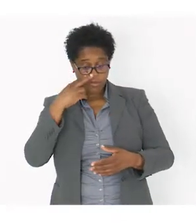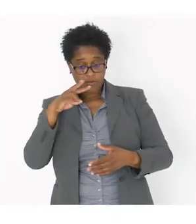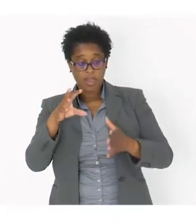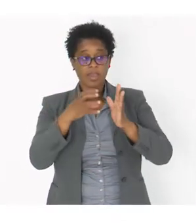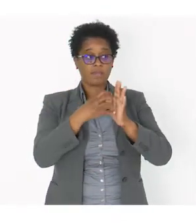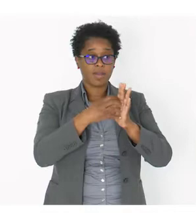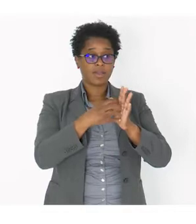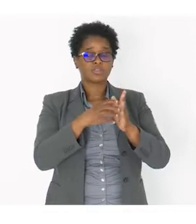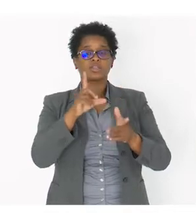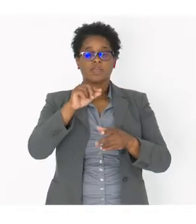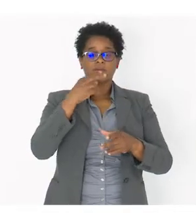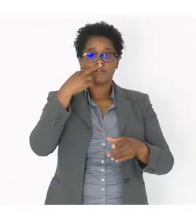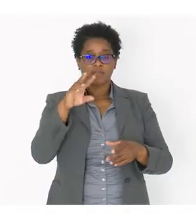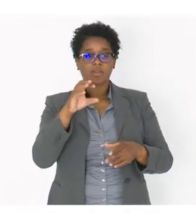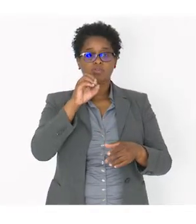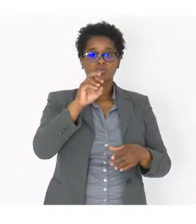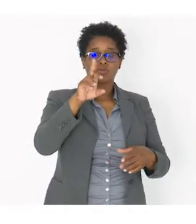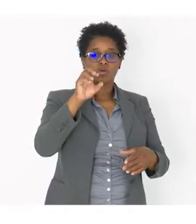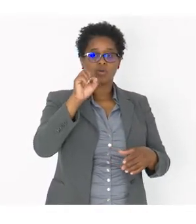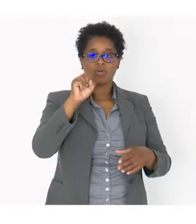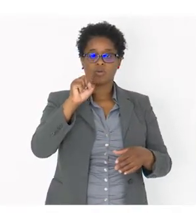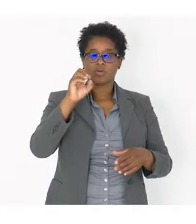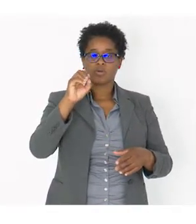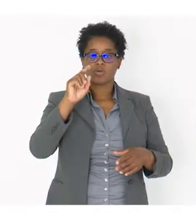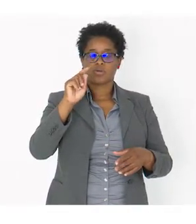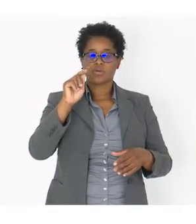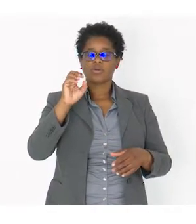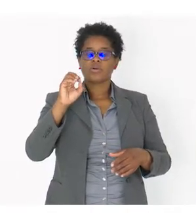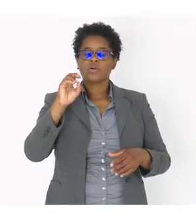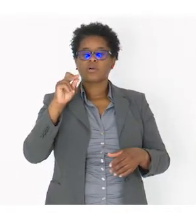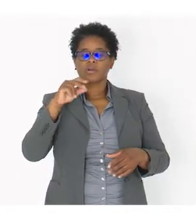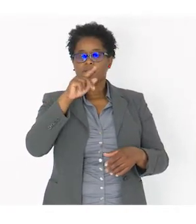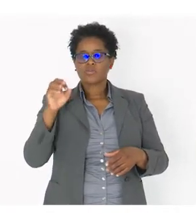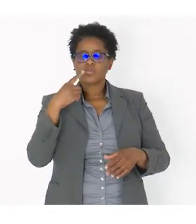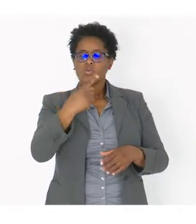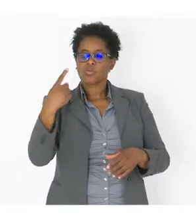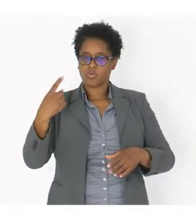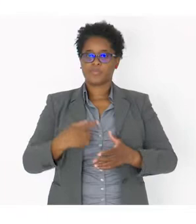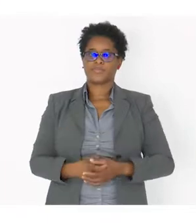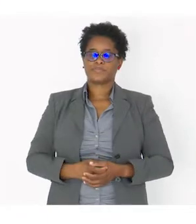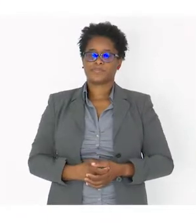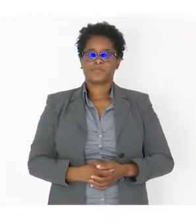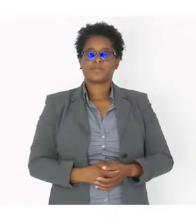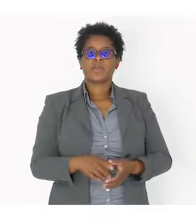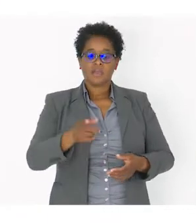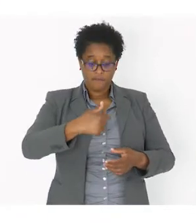imagem e vamos ver os órgãos um a um, não é? Então vamos lá ver.